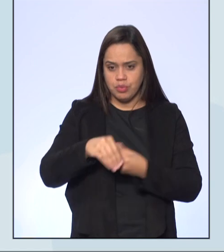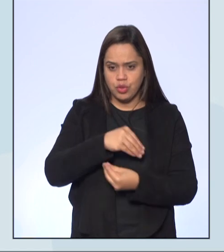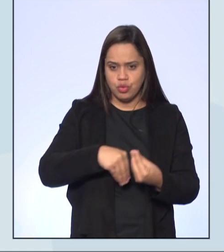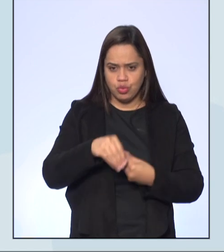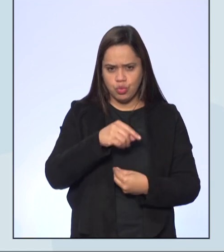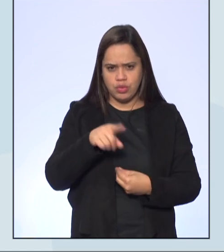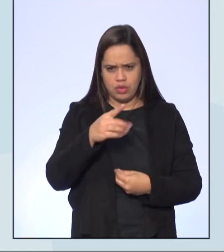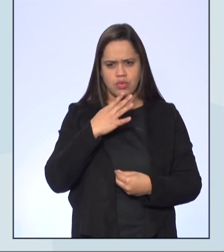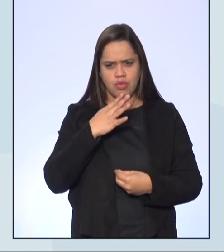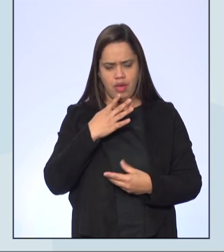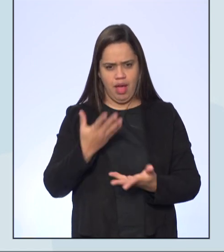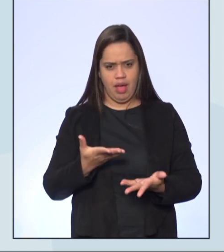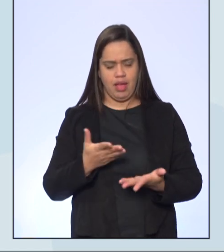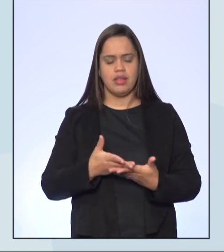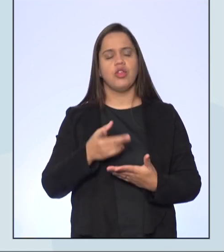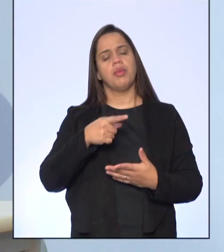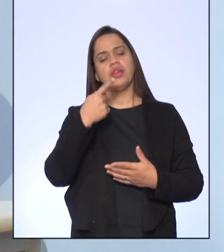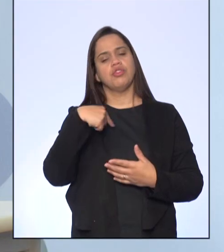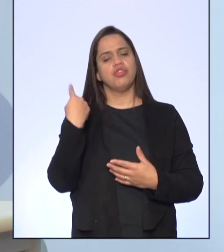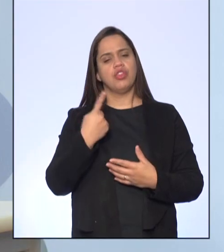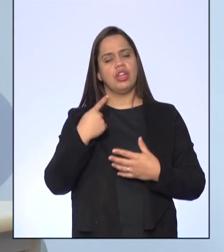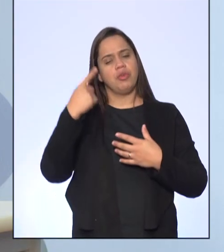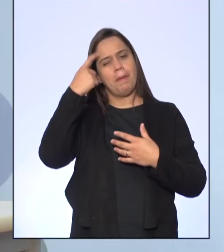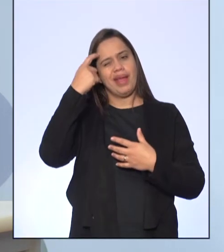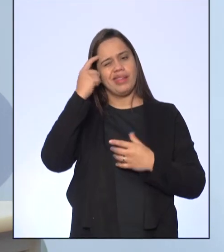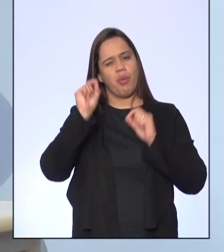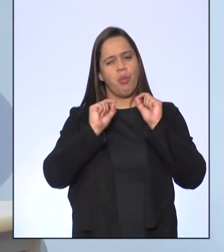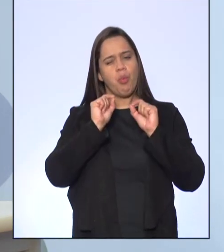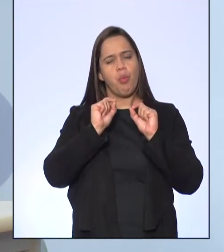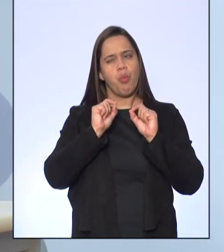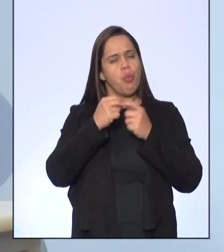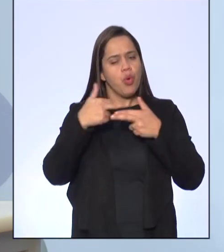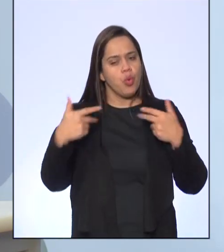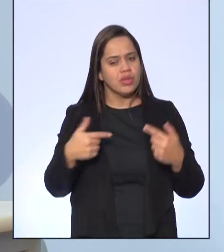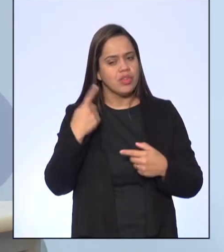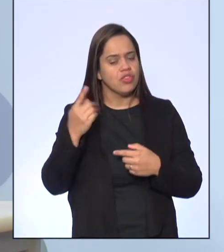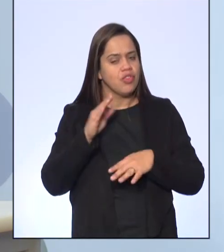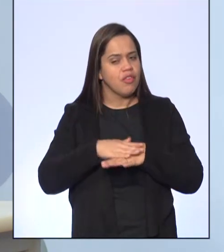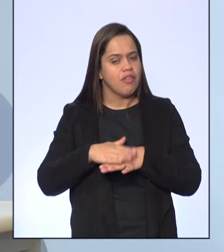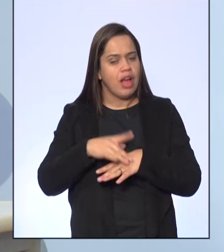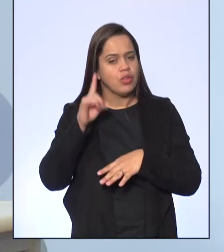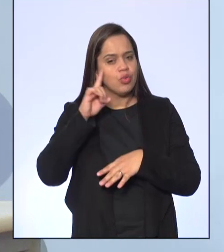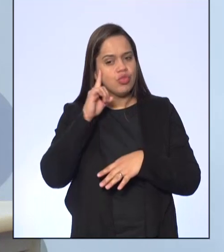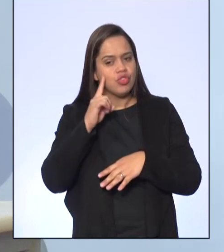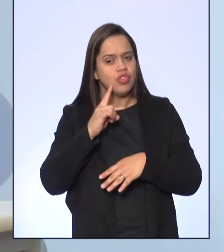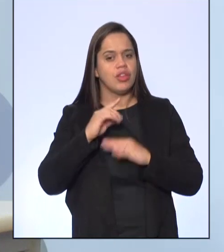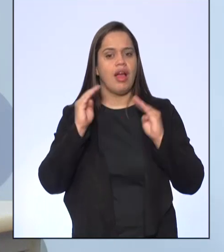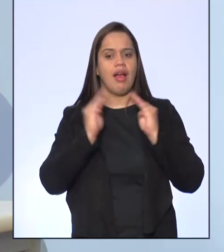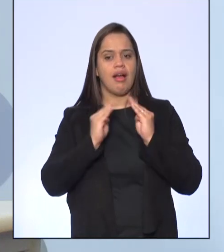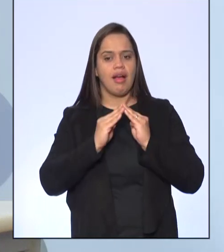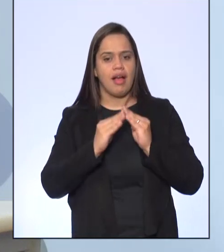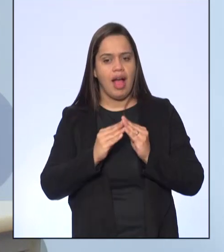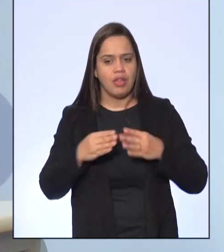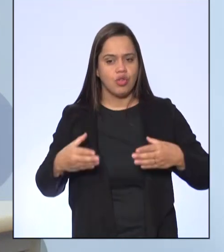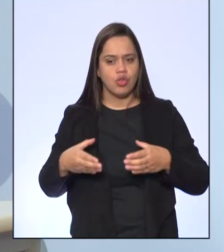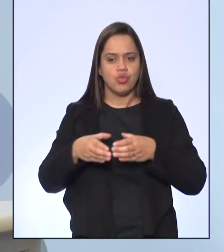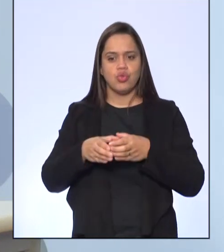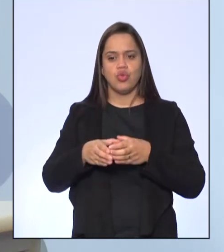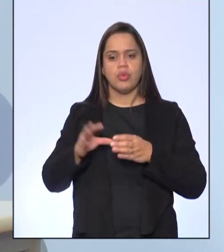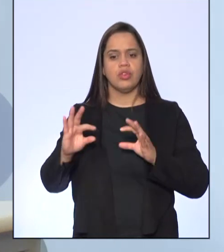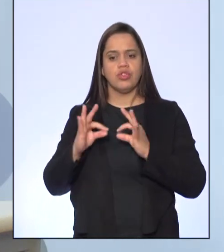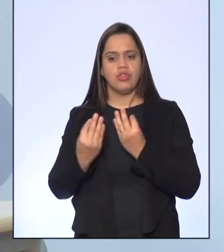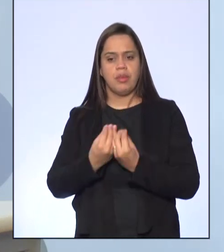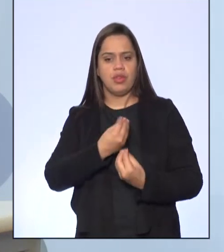pouquinho em relação ao que a gente faz no nosso dia a dia, na nossa casa, na nossa comunidade... ou